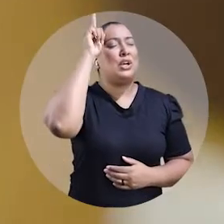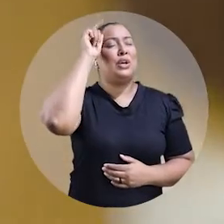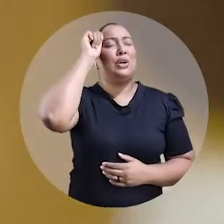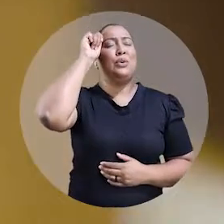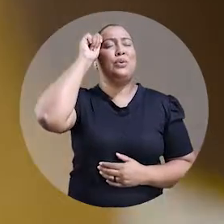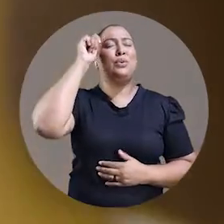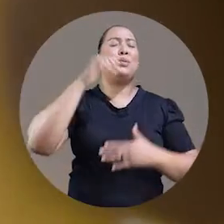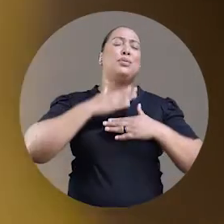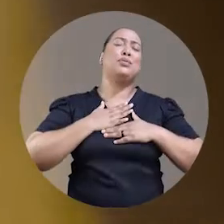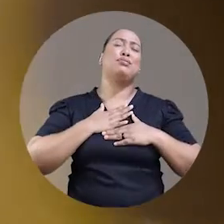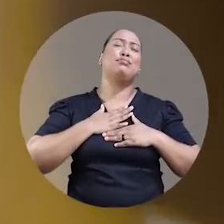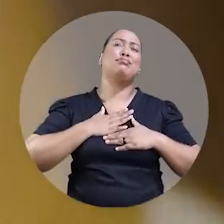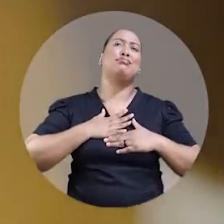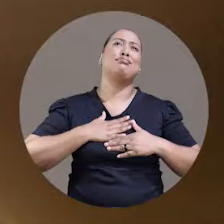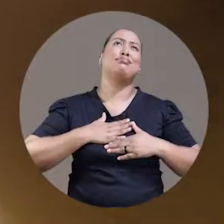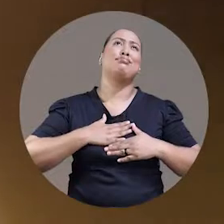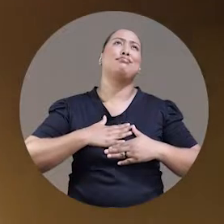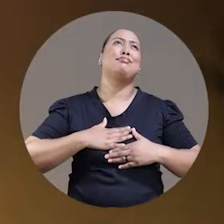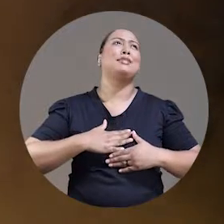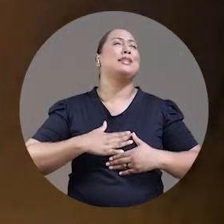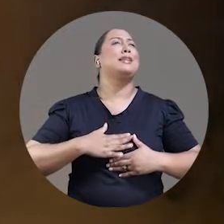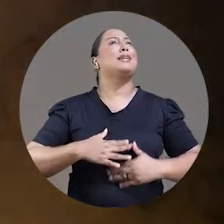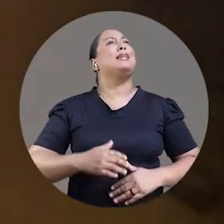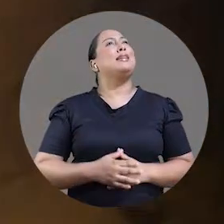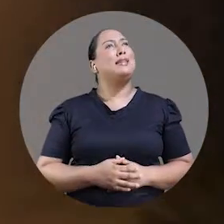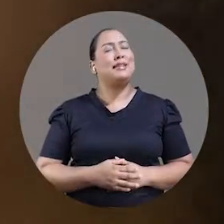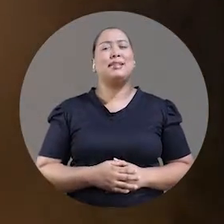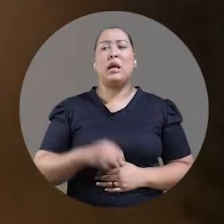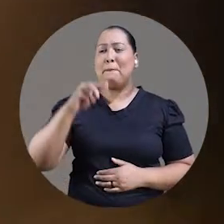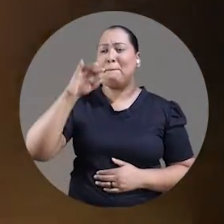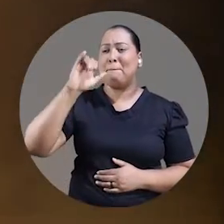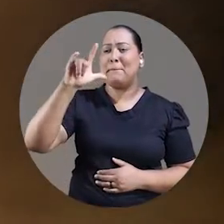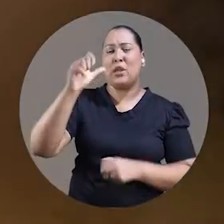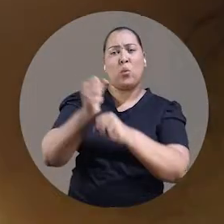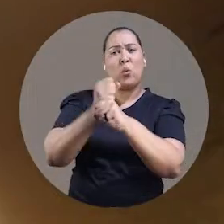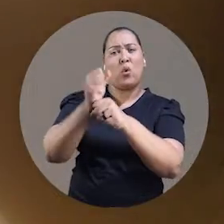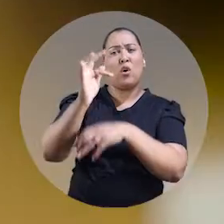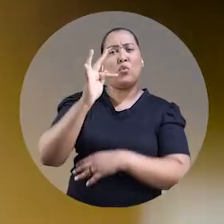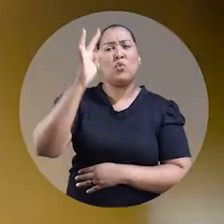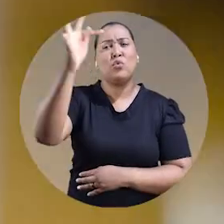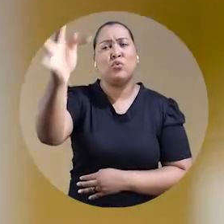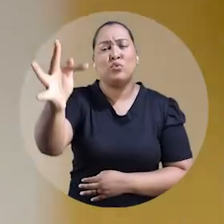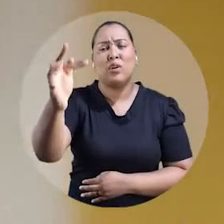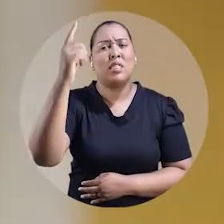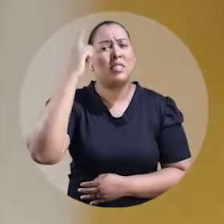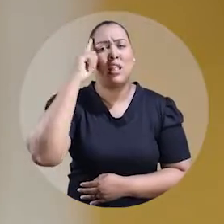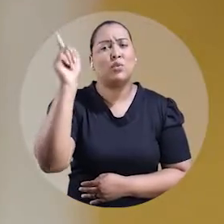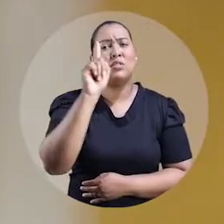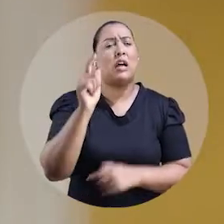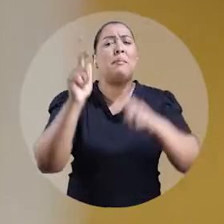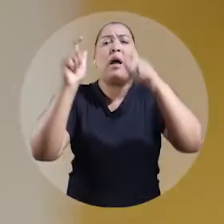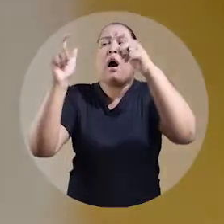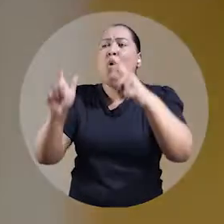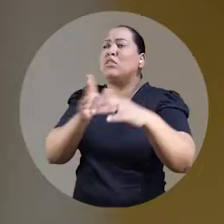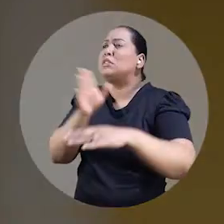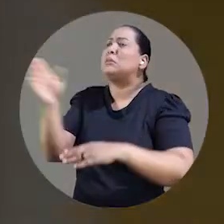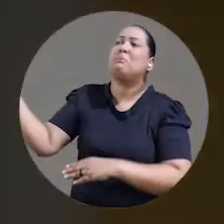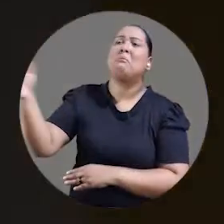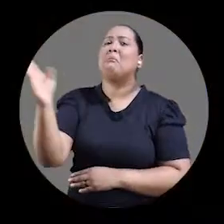E ainda não se sabe, nem daqui a 1000 anos se saberá por onde andou.